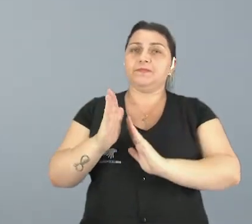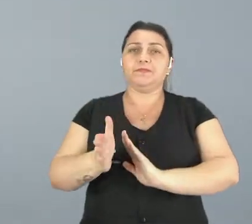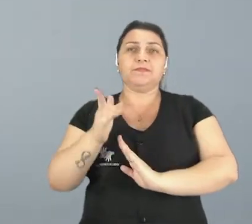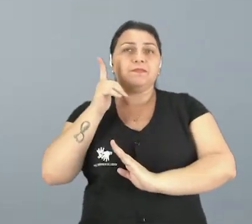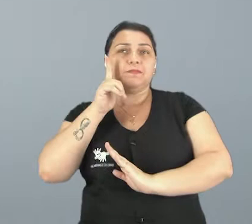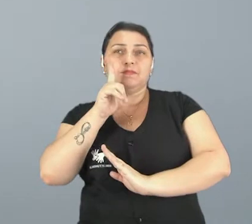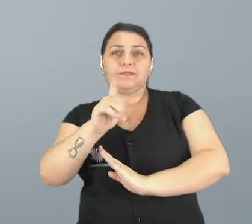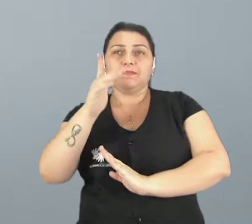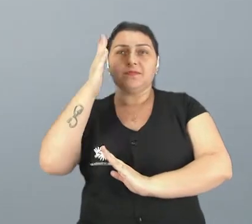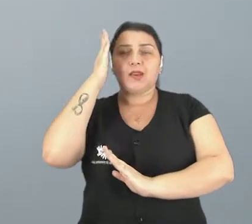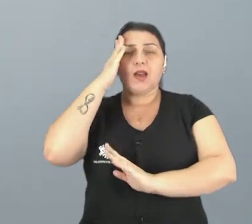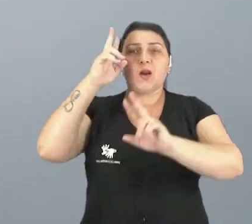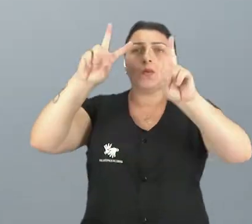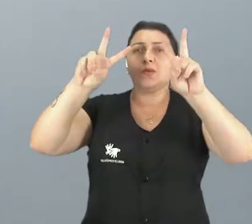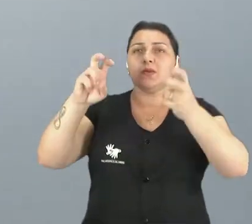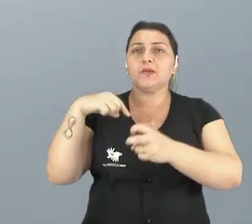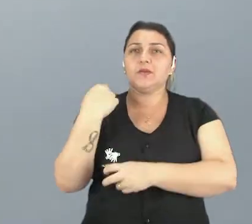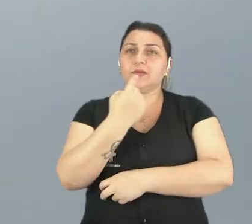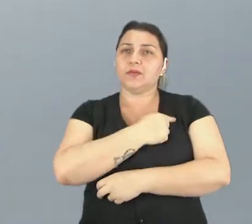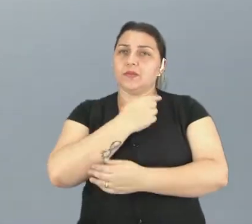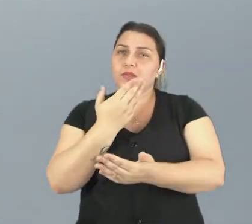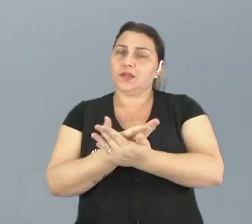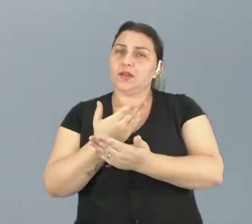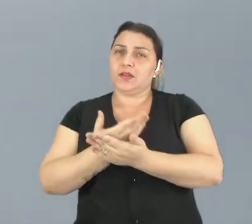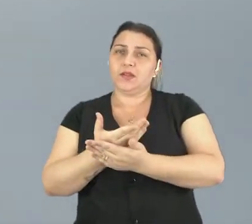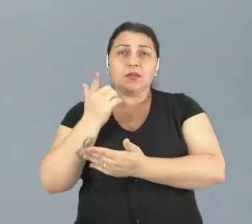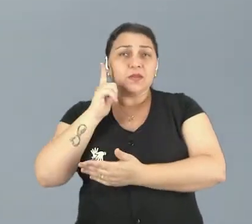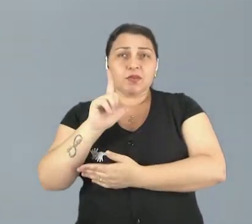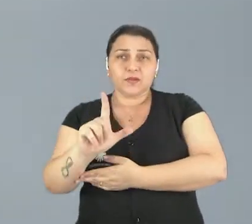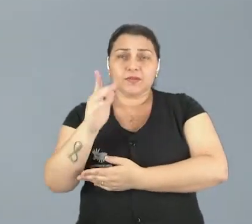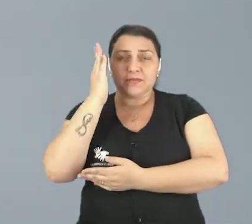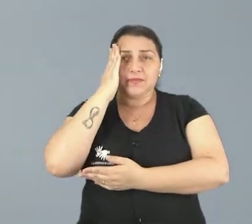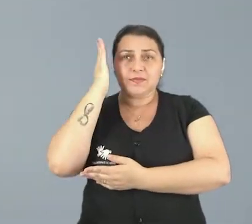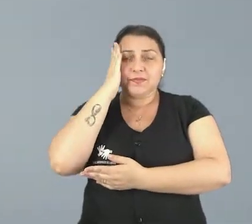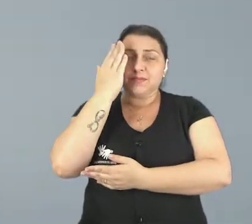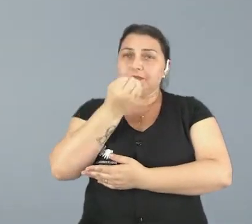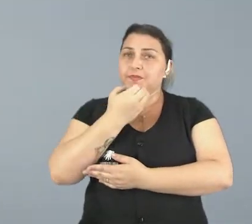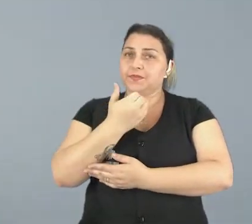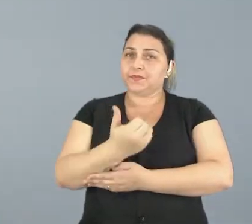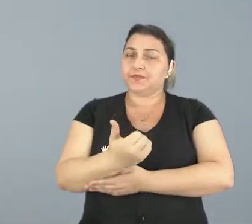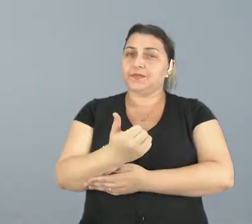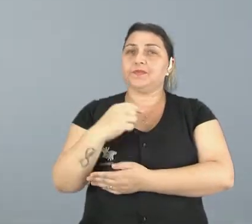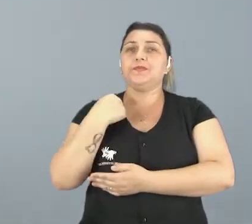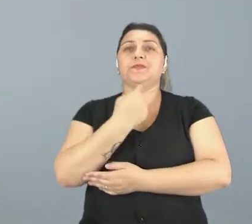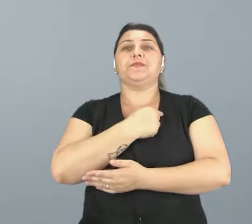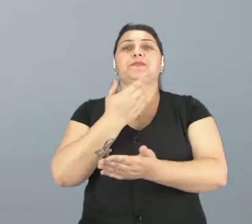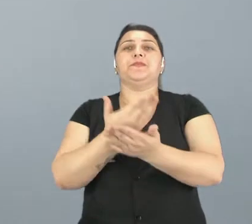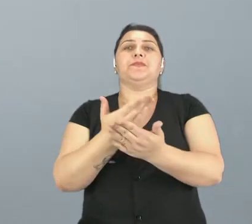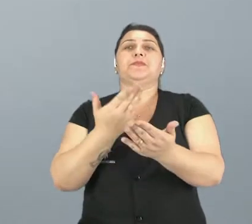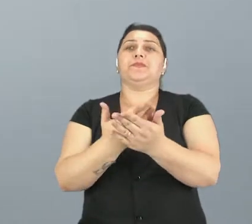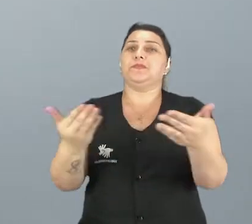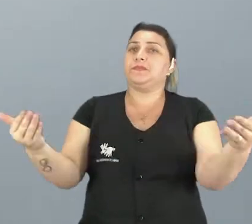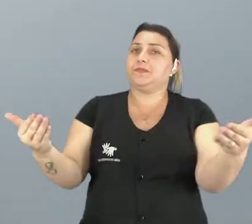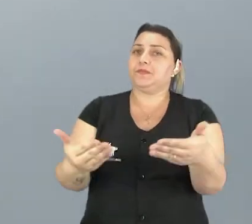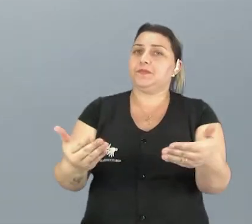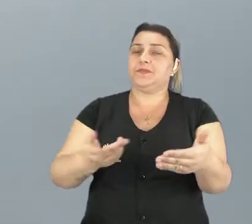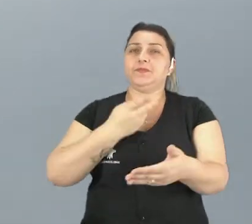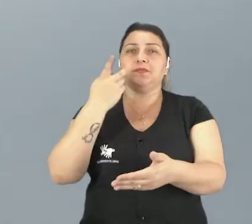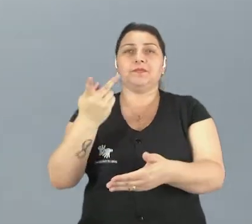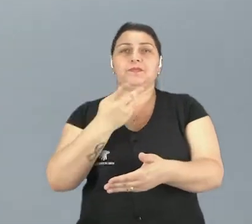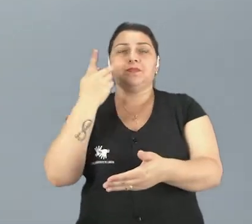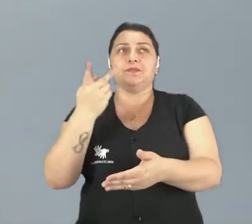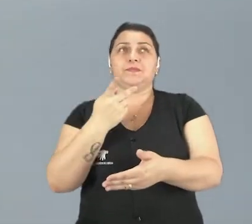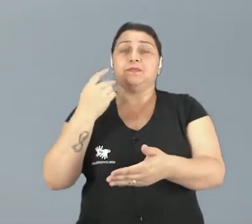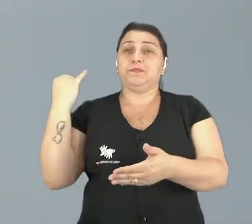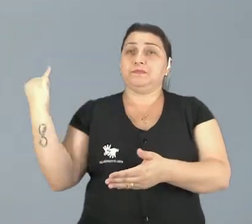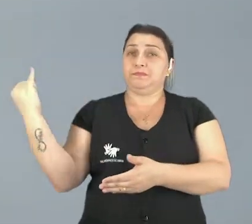conseguiu descobrir o tema da nossa aula, não descobriram? Muito bem. Na nossa aula de hoje nós vamos falar sobre